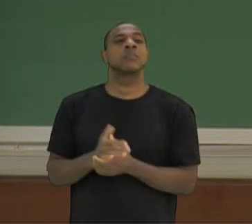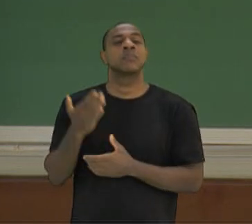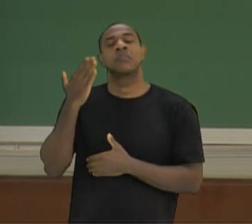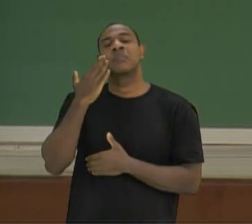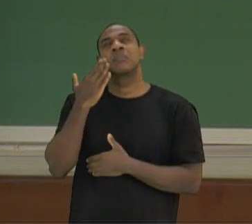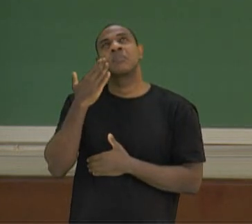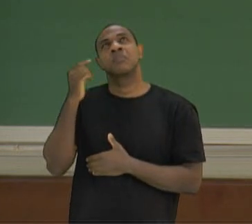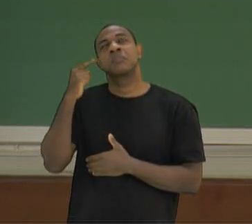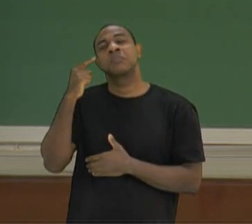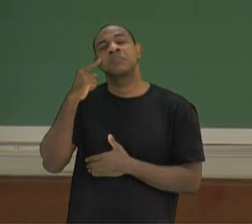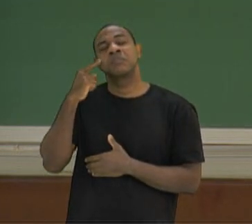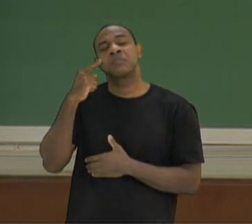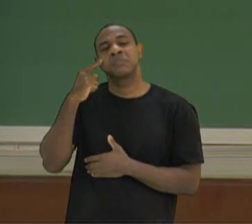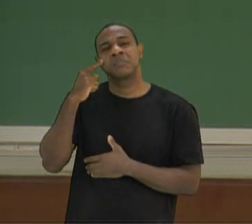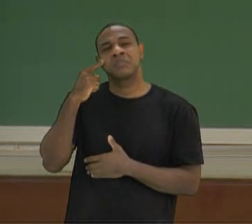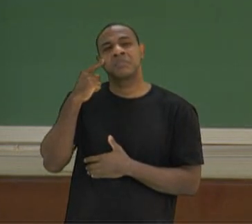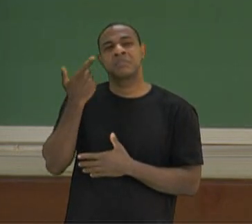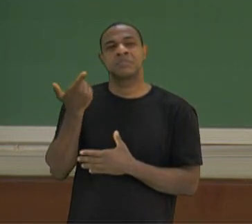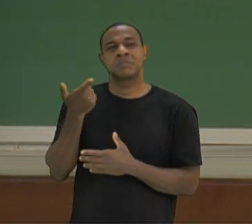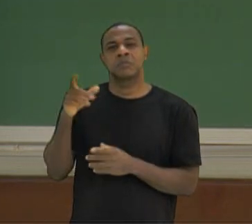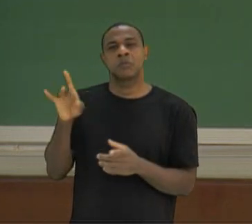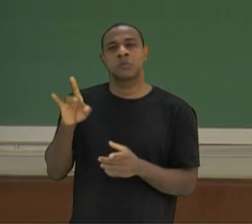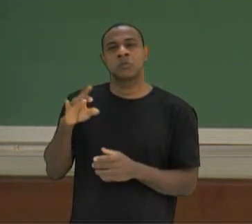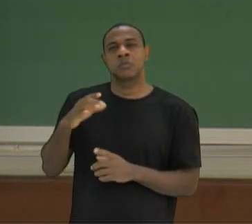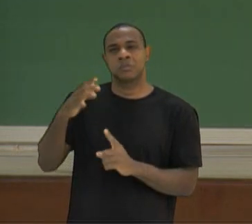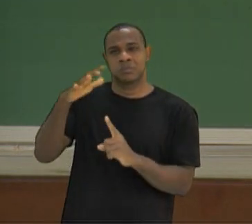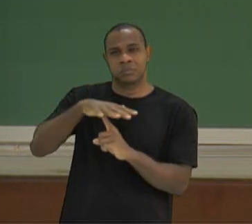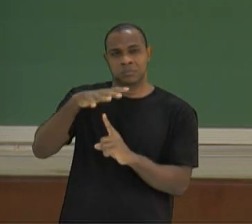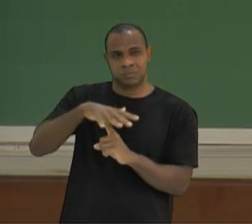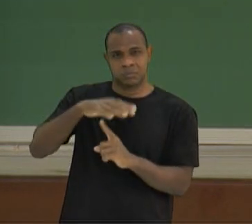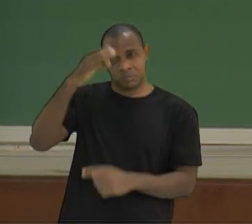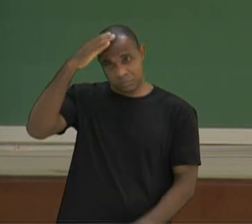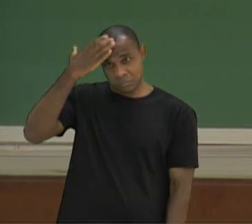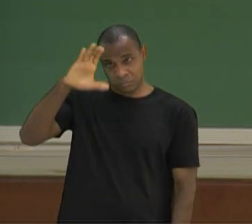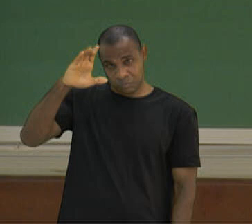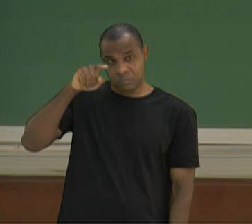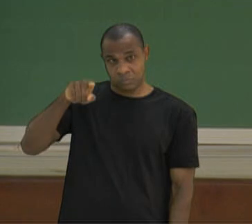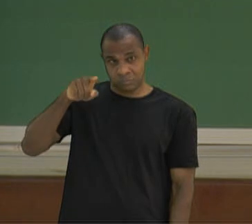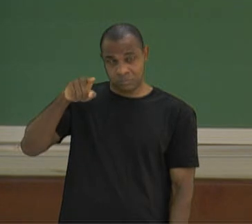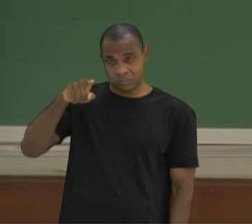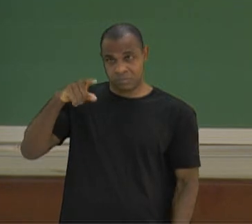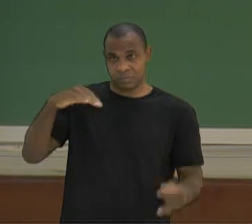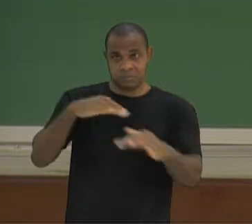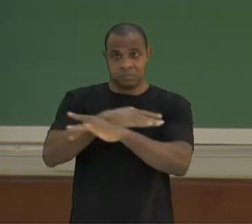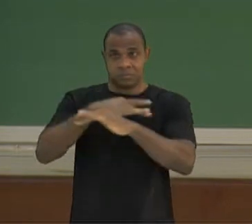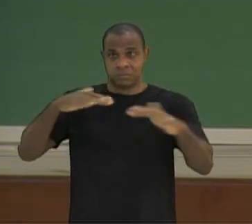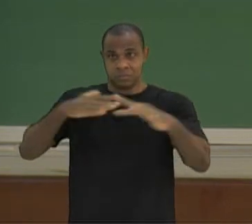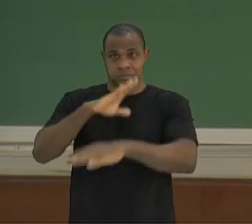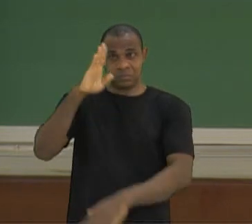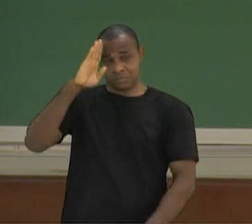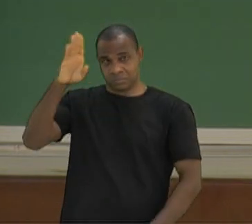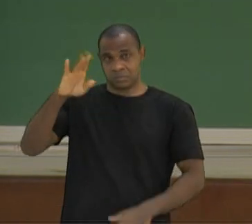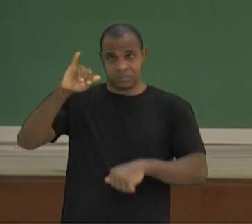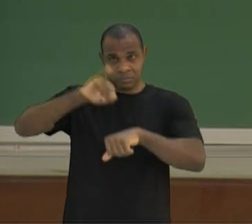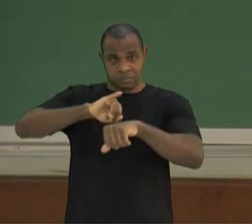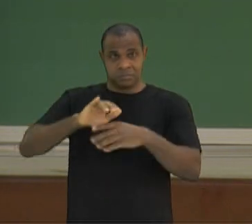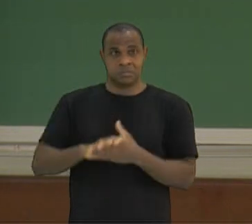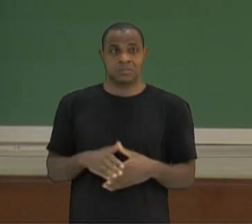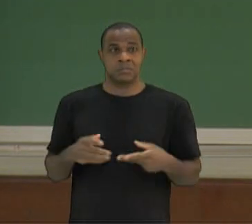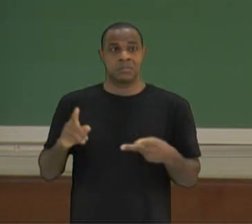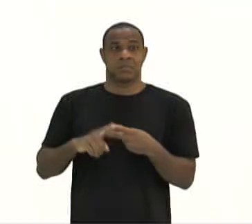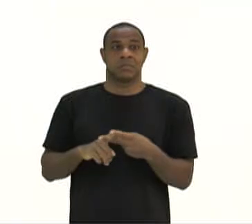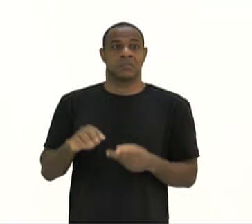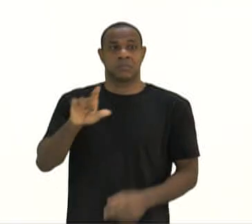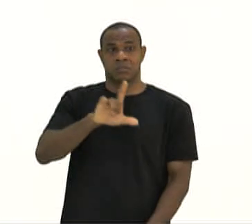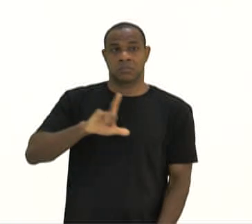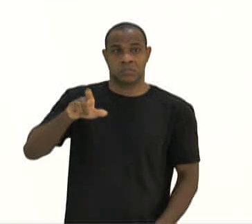hierarquia das cidades paranaenses apenas, Curitiba, que é a metrópole, como a gente já tinha falado lá, Londrina, Maringá